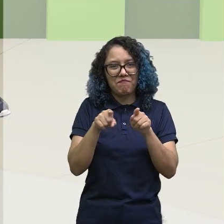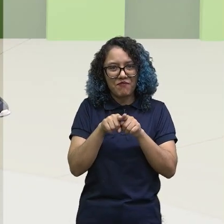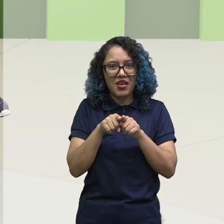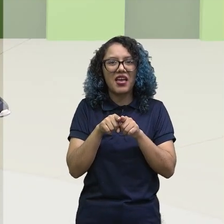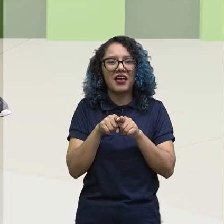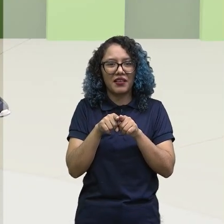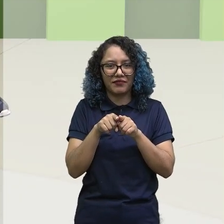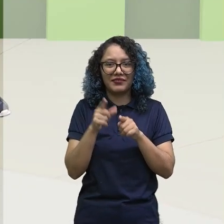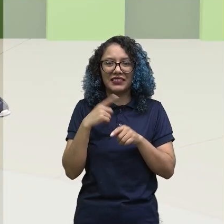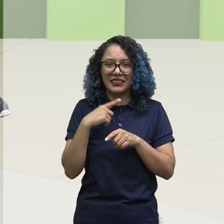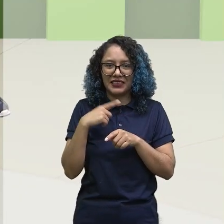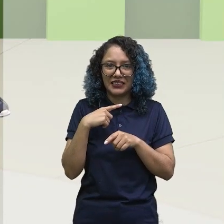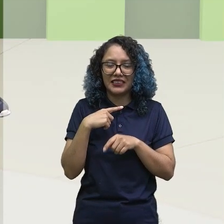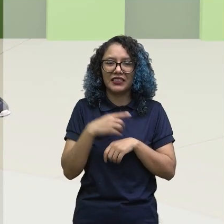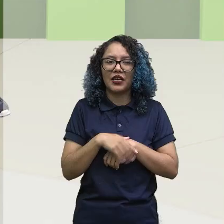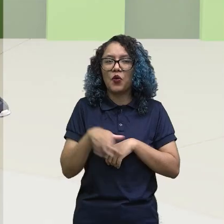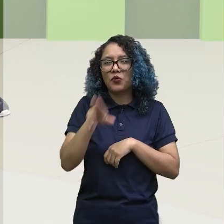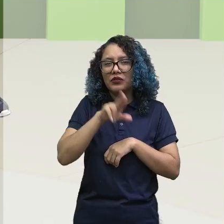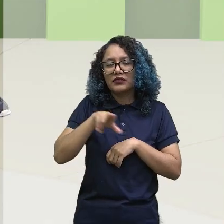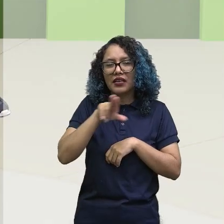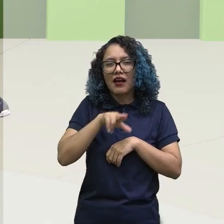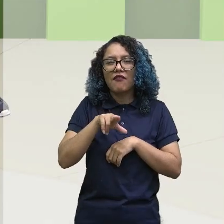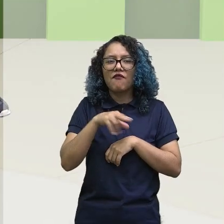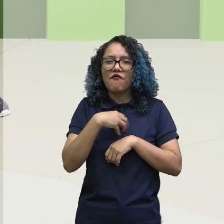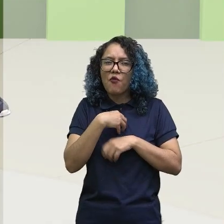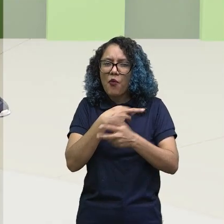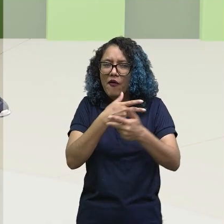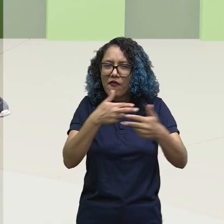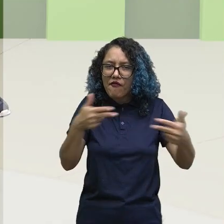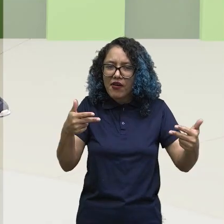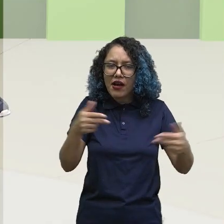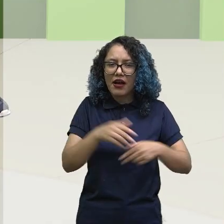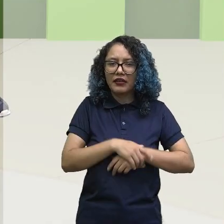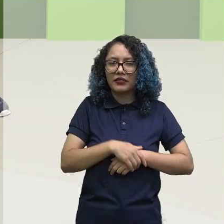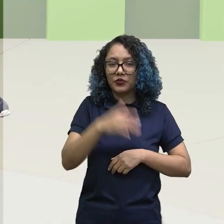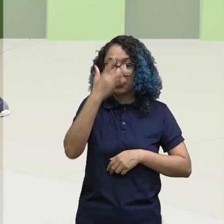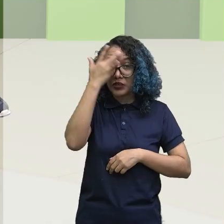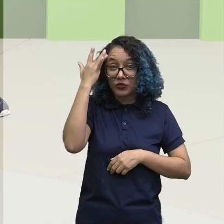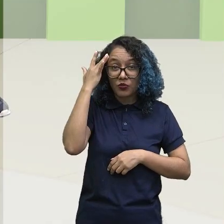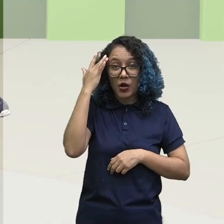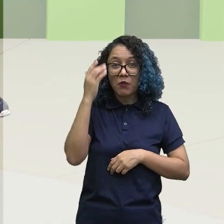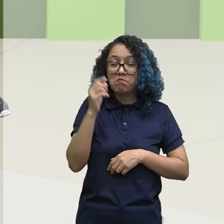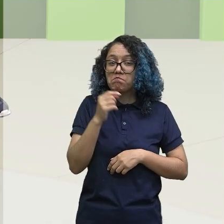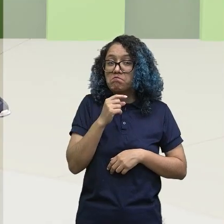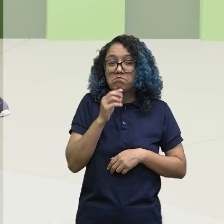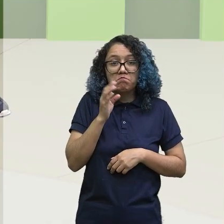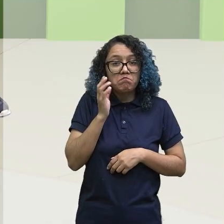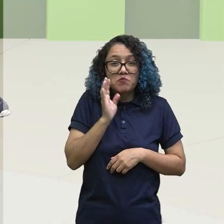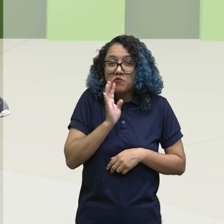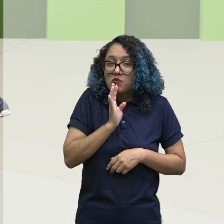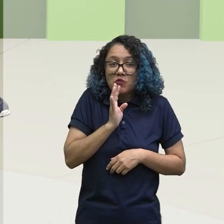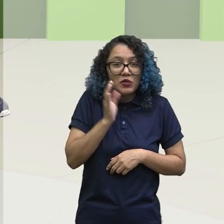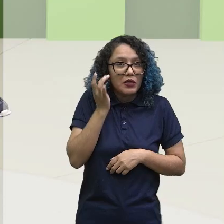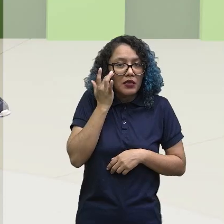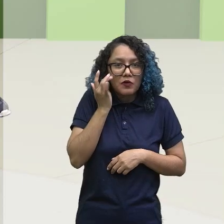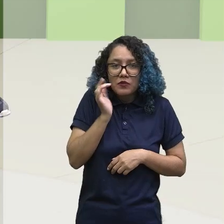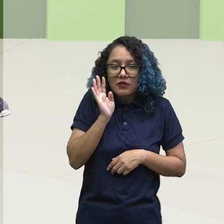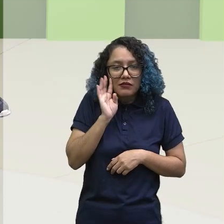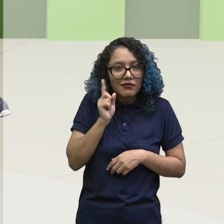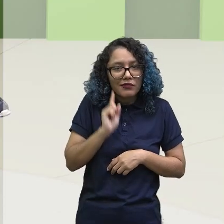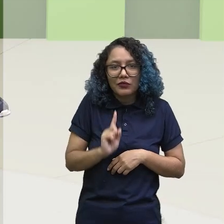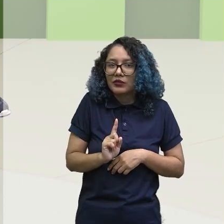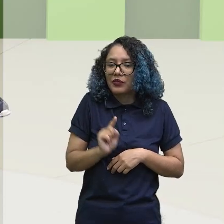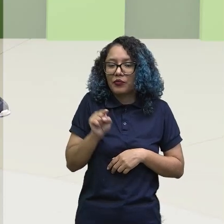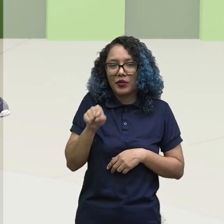dente. Era usada de várias formas. As pessoas não tinham noção disso. Da mesma forma, quando